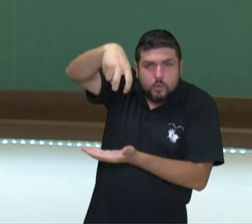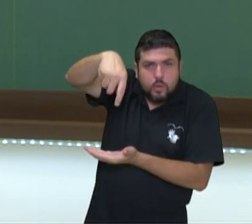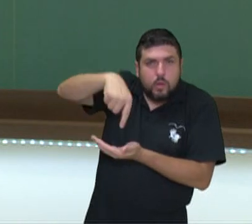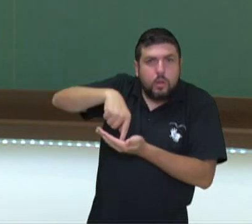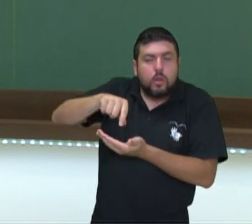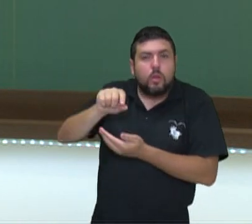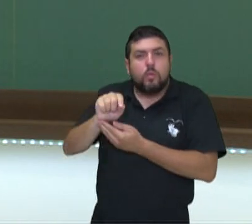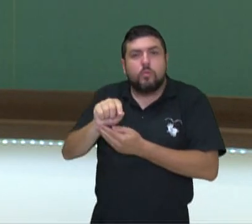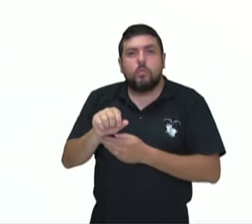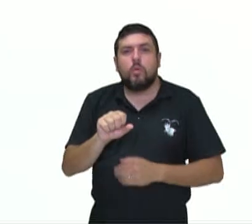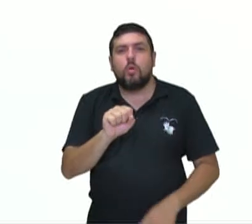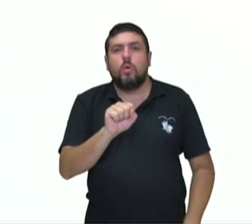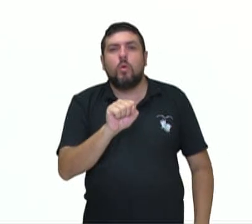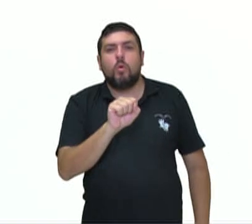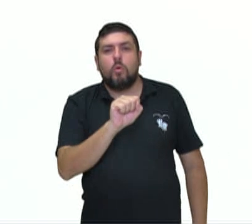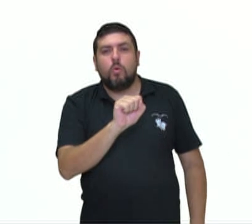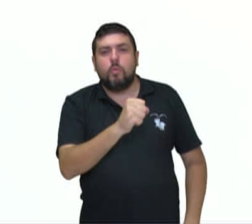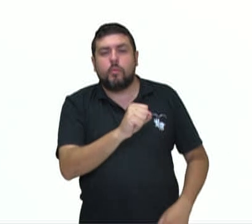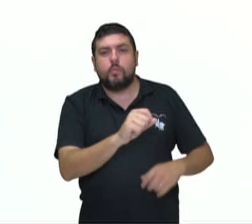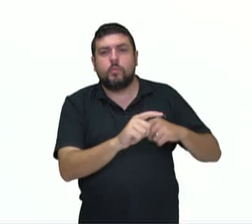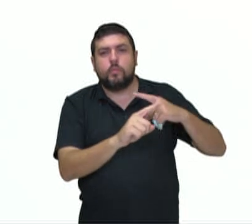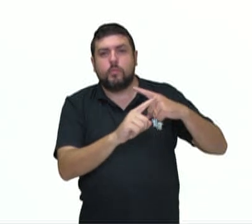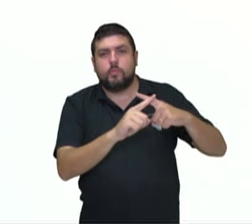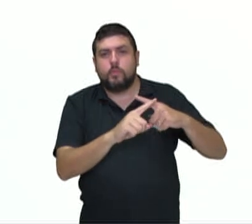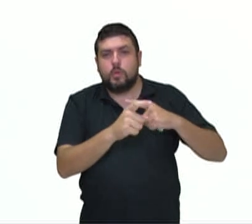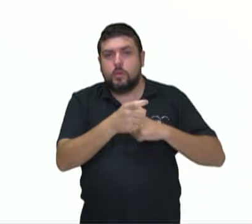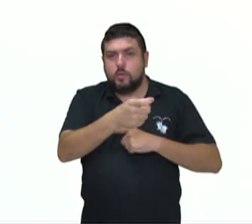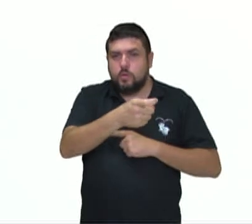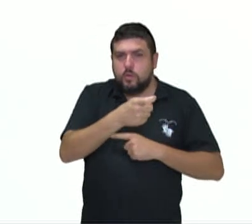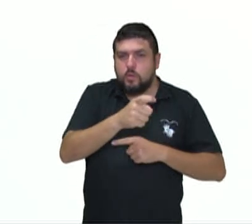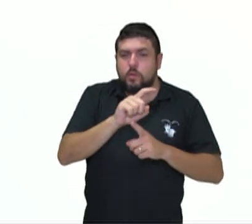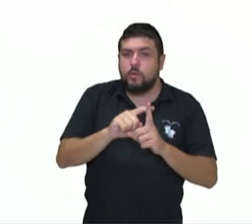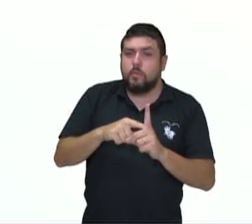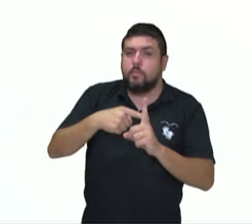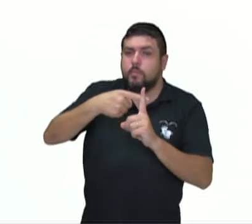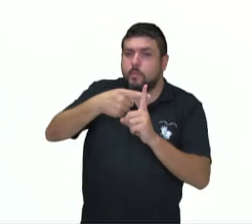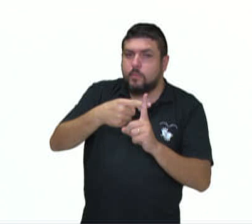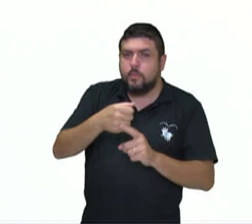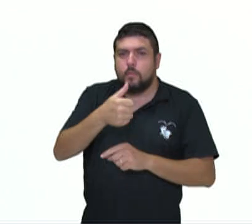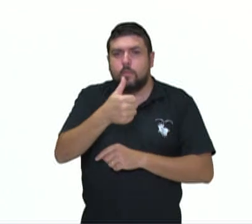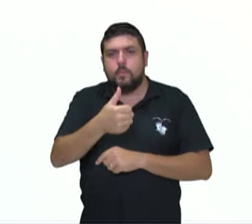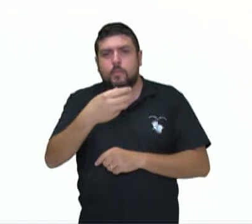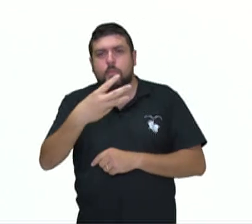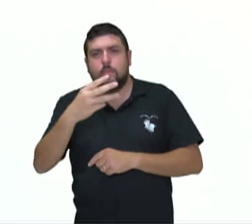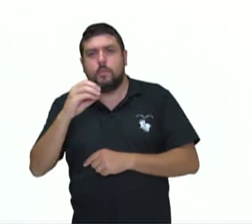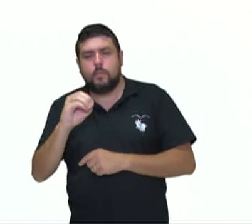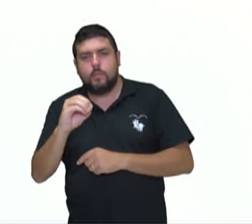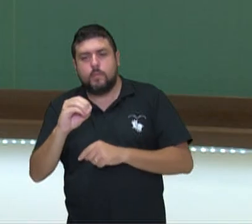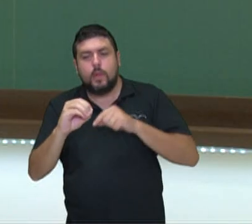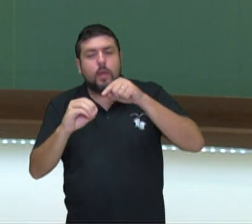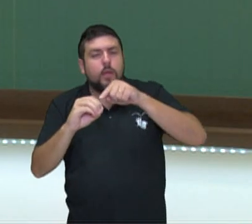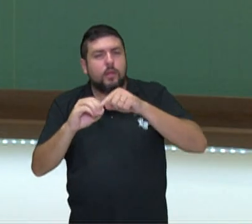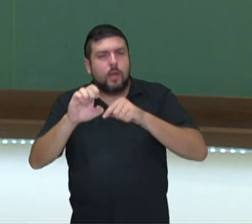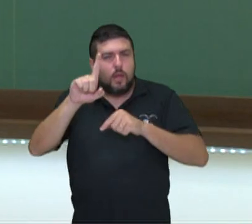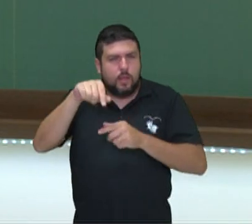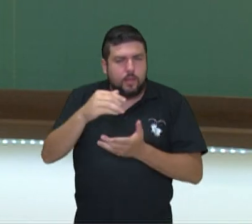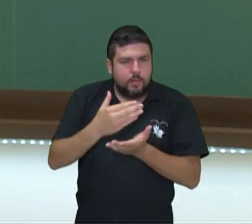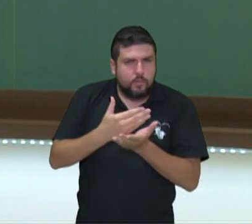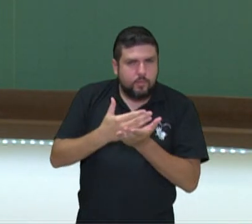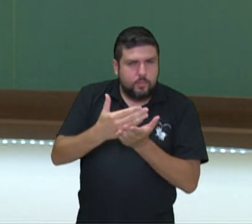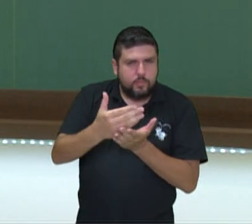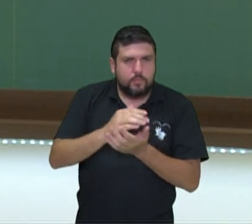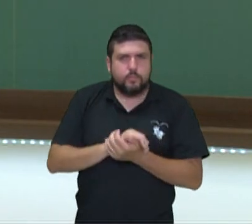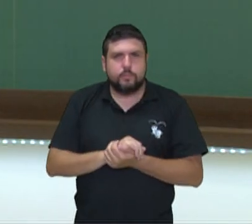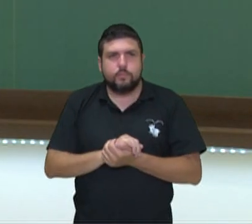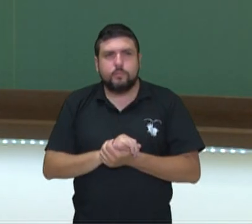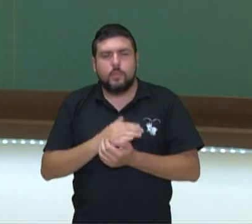em 8 vezes x mais 130, porque o 130 é aquele valor inicial. Vamos fazer uma troca rapidinha aqui